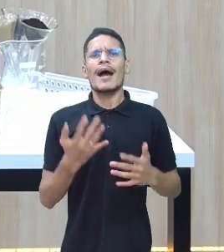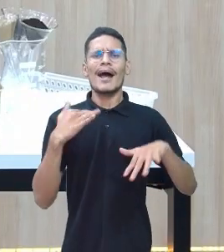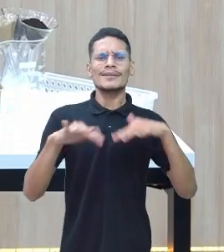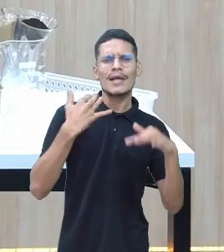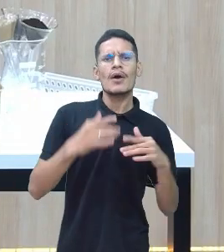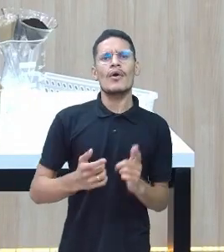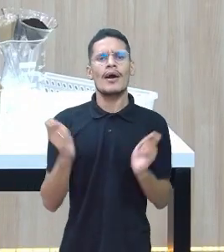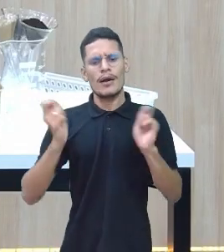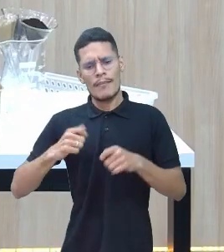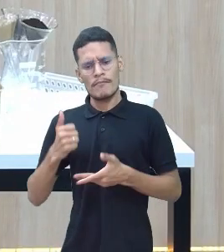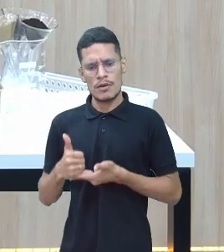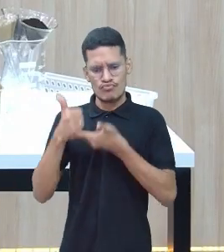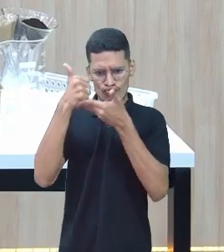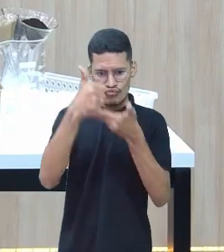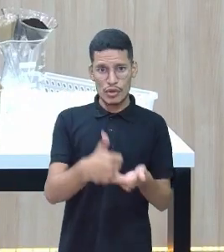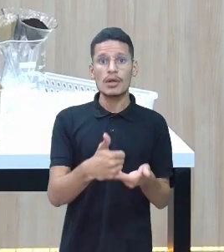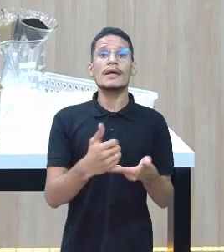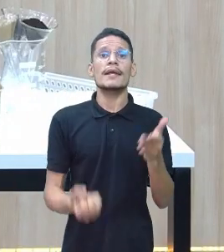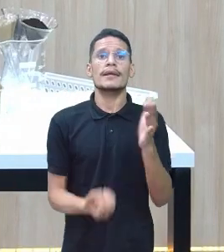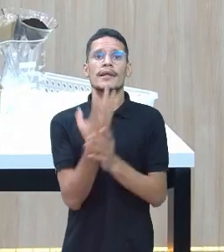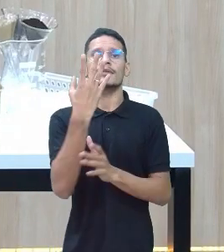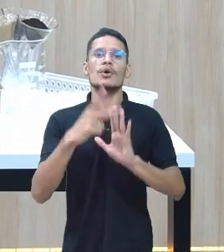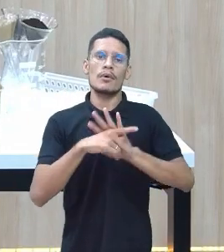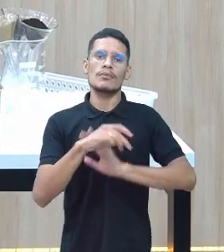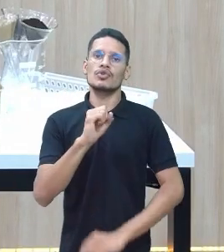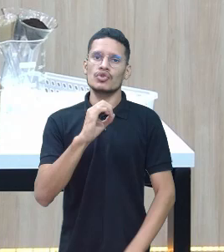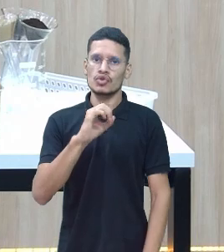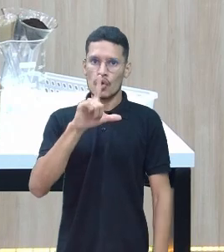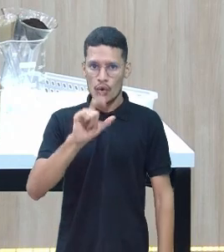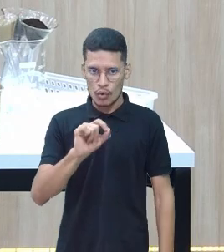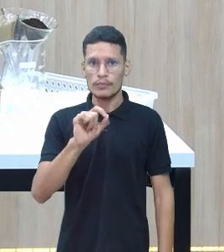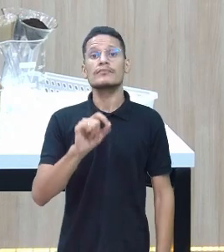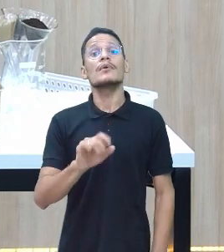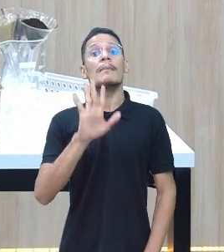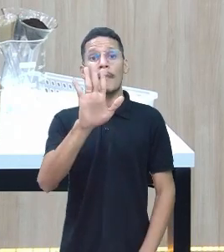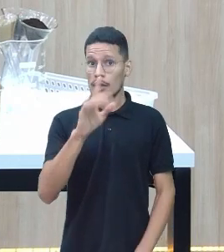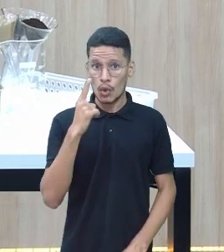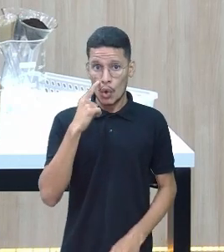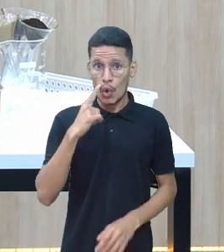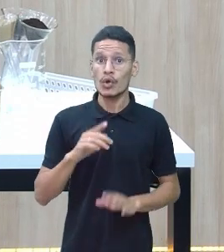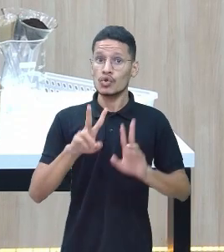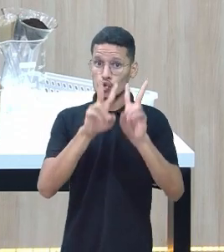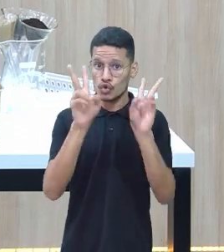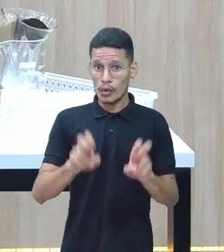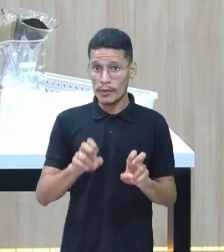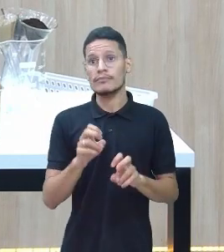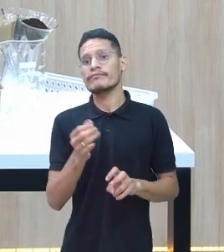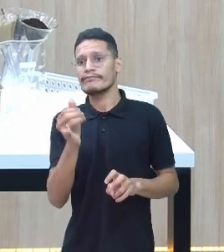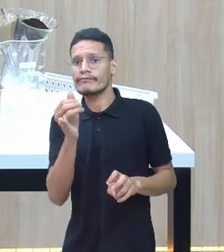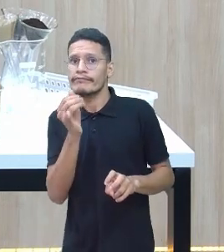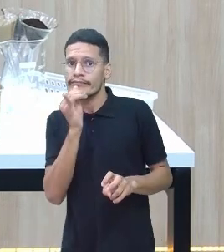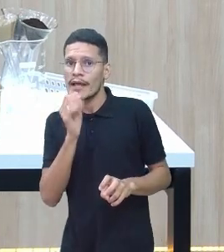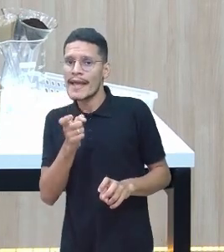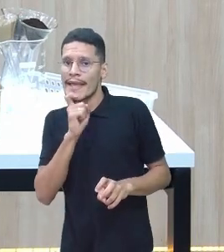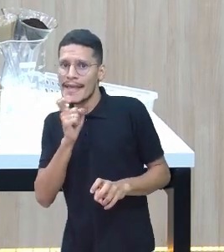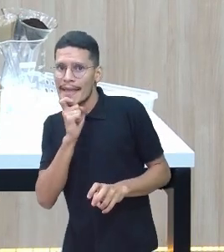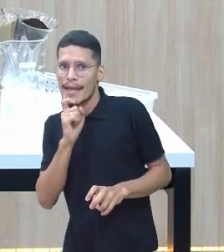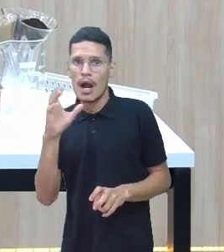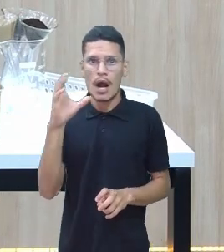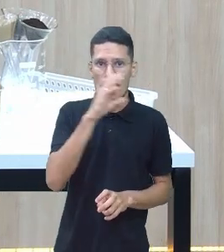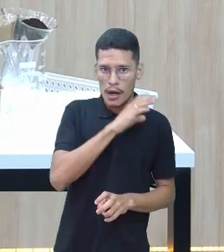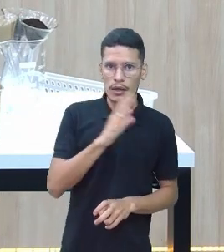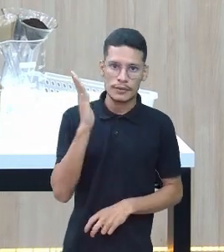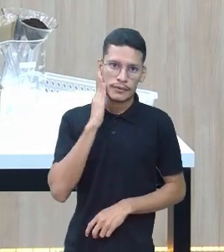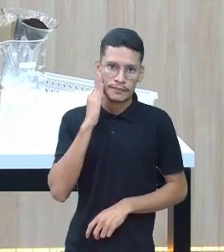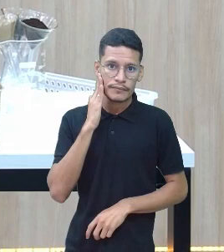também favorecer a formação desse solo. A questão aí do aquecimento e do resfriamento. Quando a gente fala em clima, não